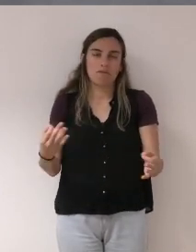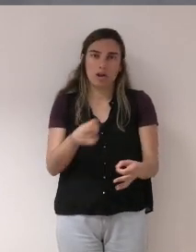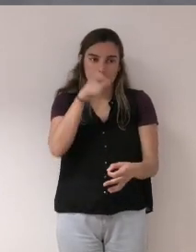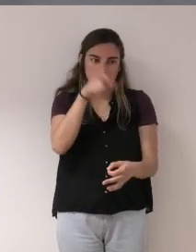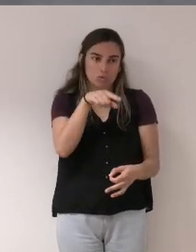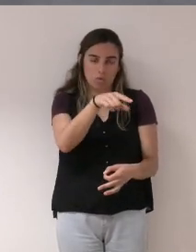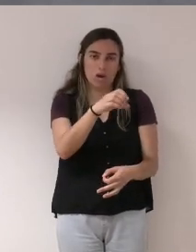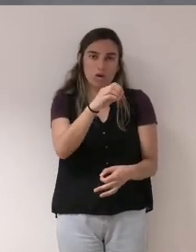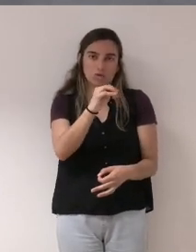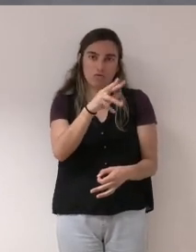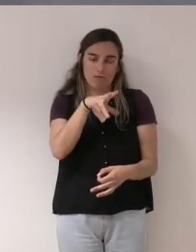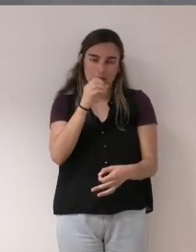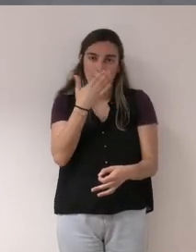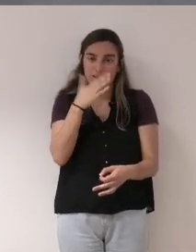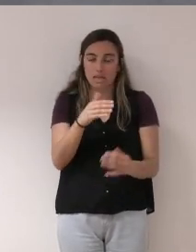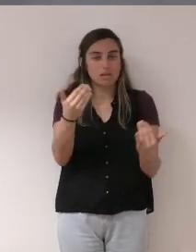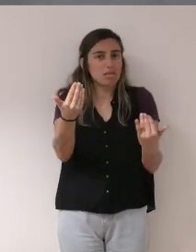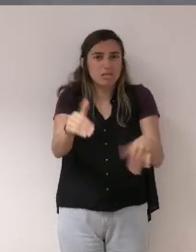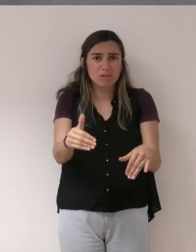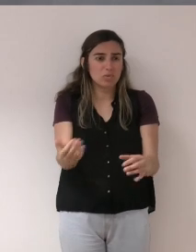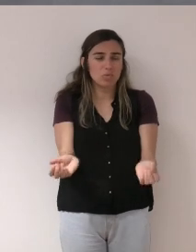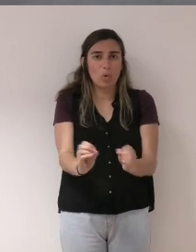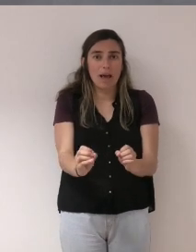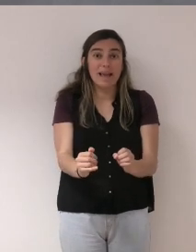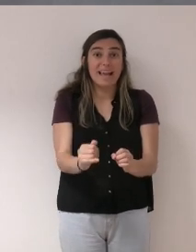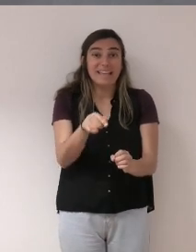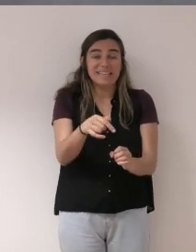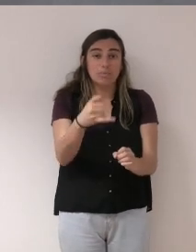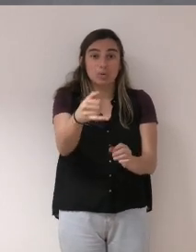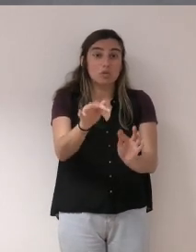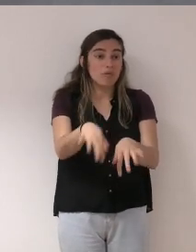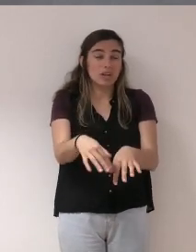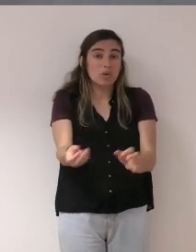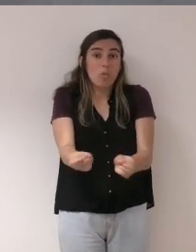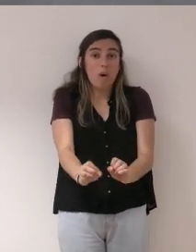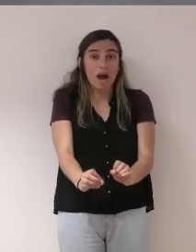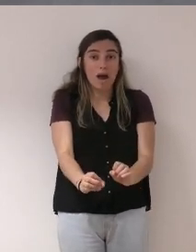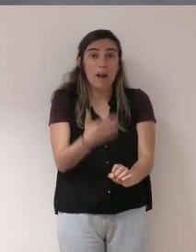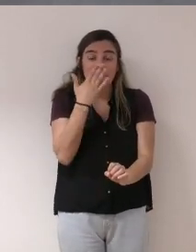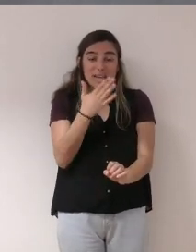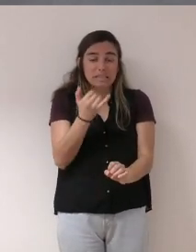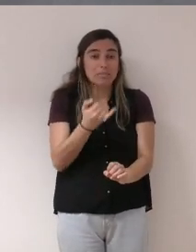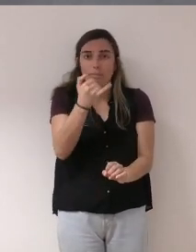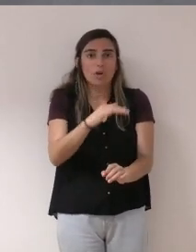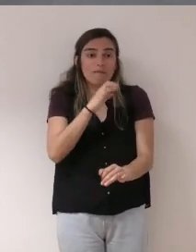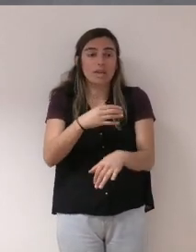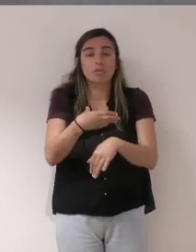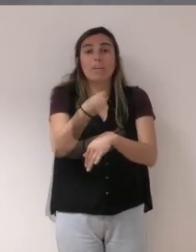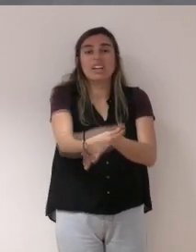que parece que não há margem depois desse termo. Não há nada que possa ser acrescentado depois desse